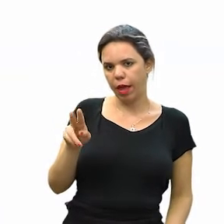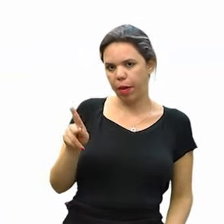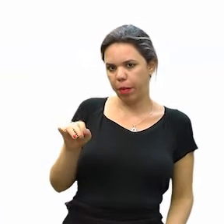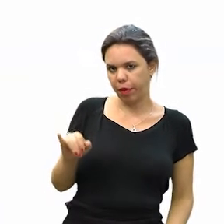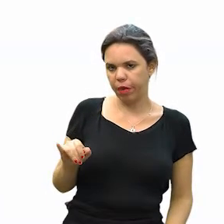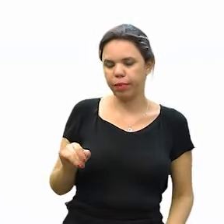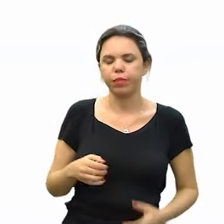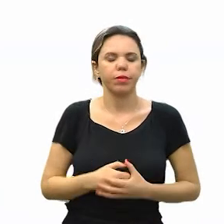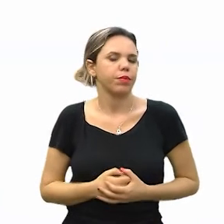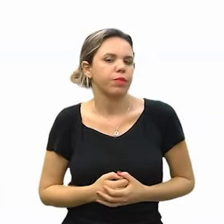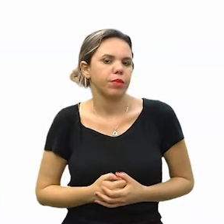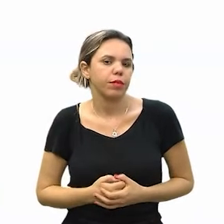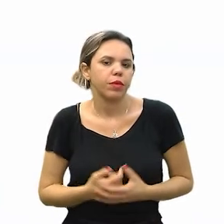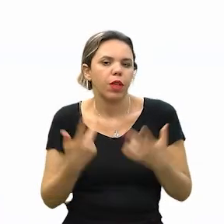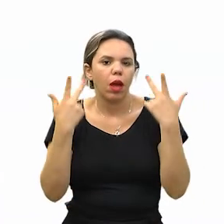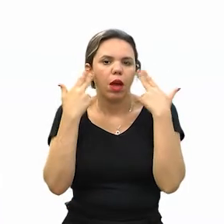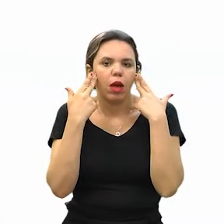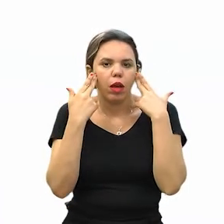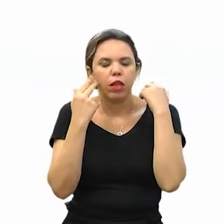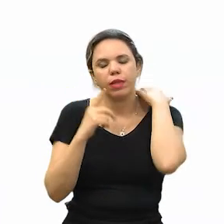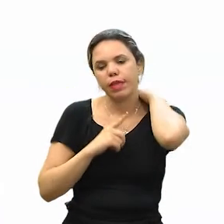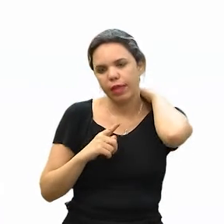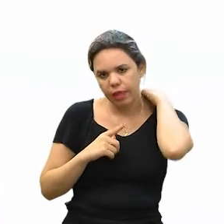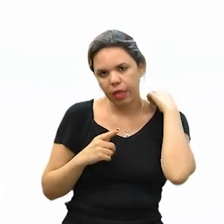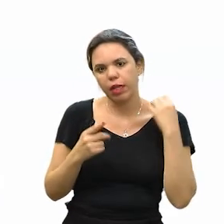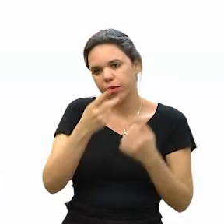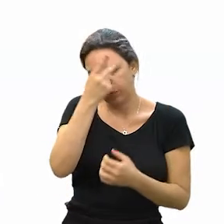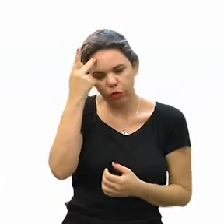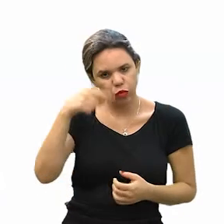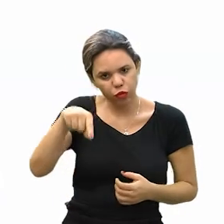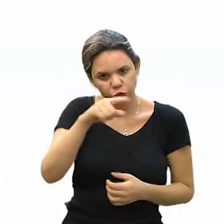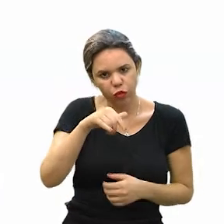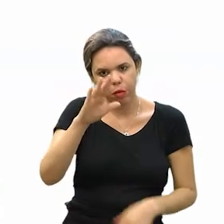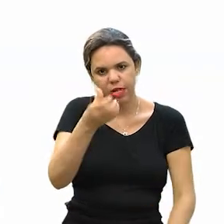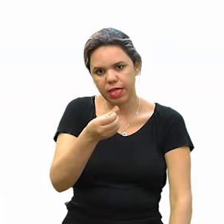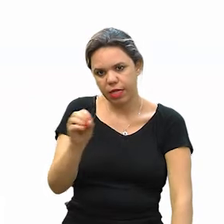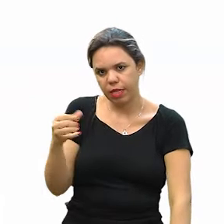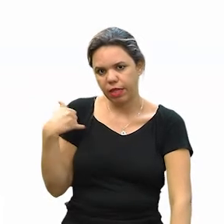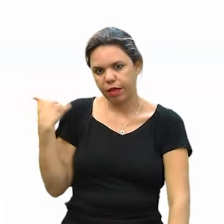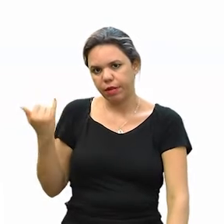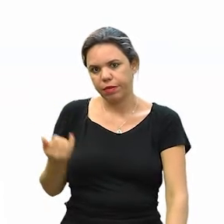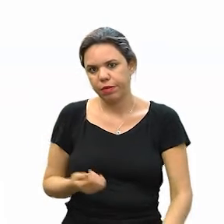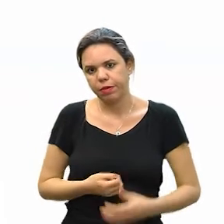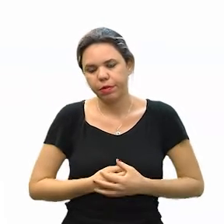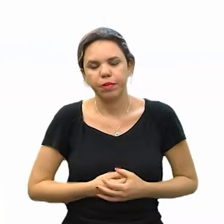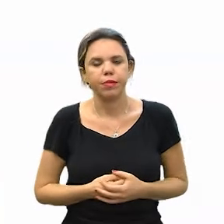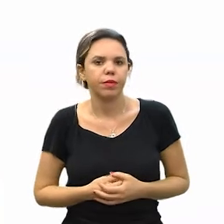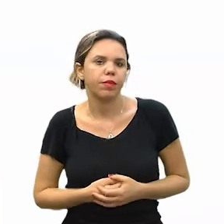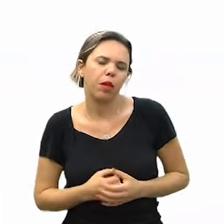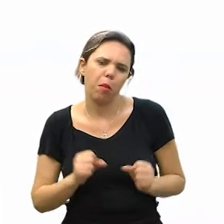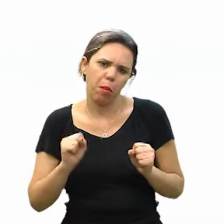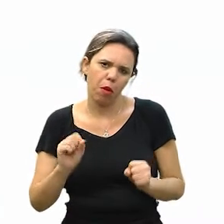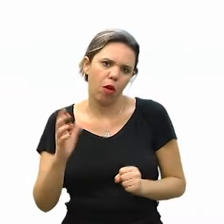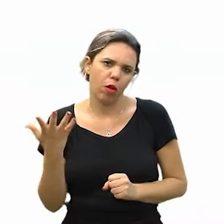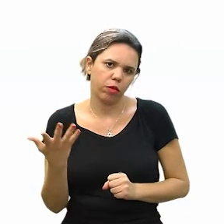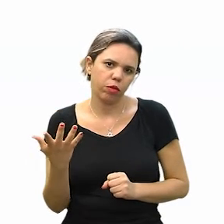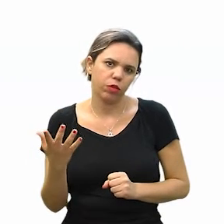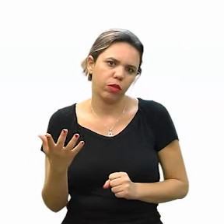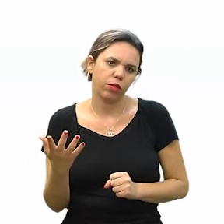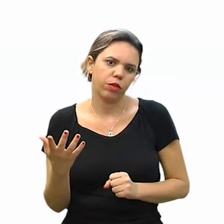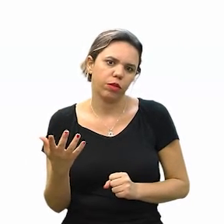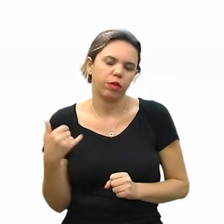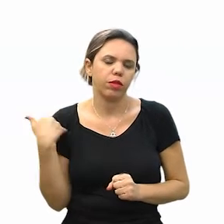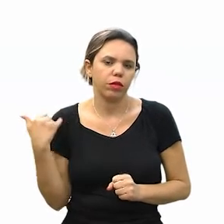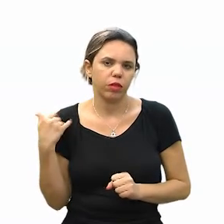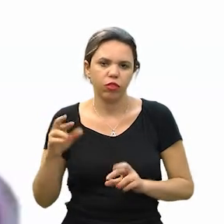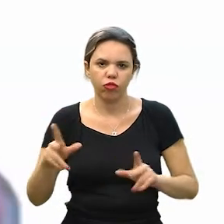zoster. E aí o mais comum a gente ter nas pessoas com mais de 60 anos. Pode ocorrer fora